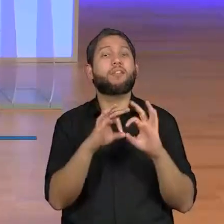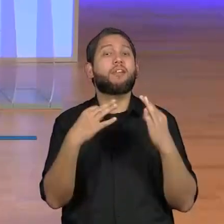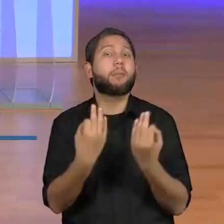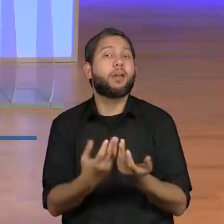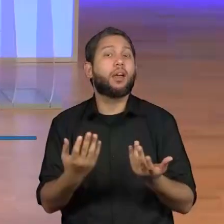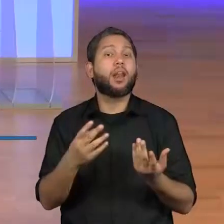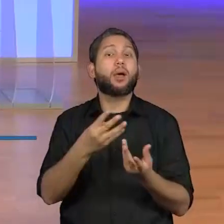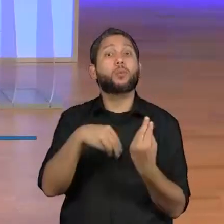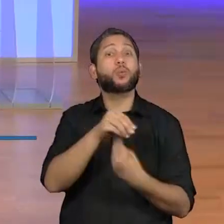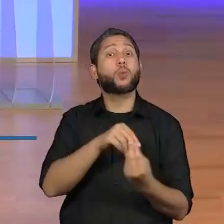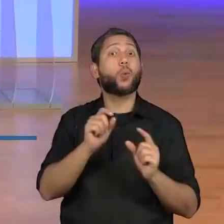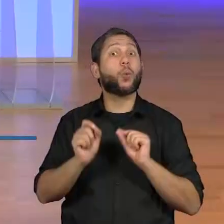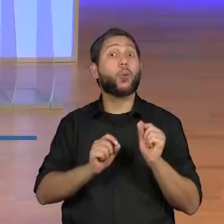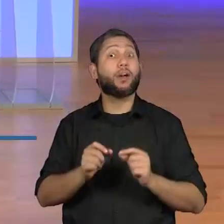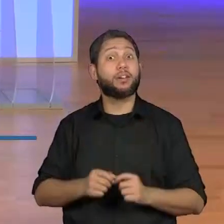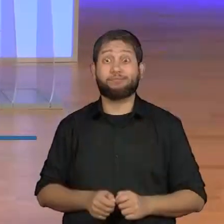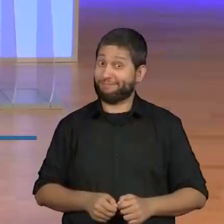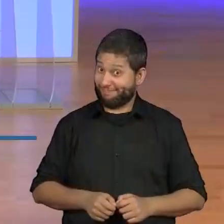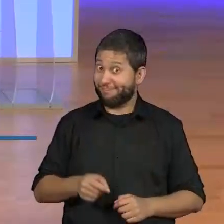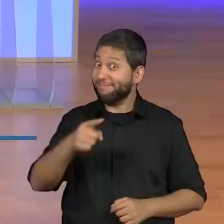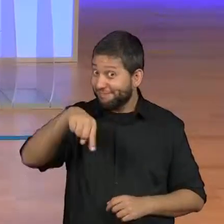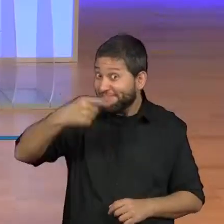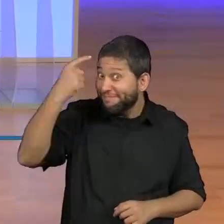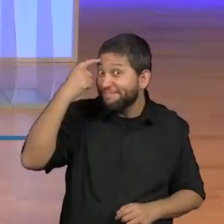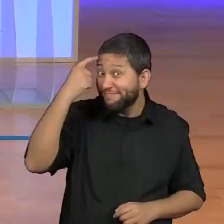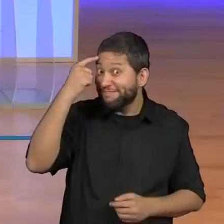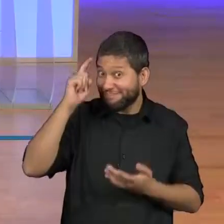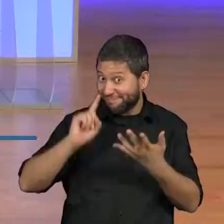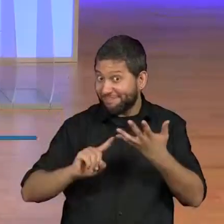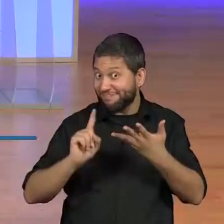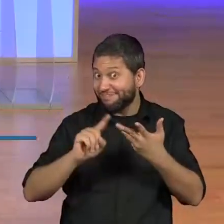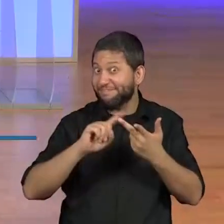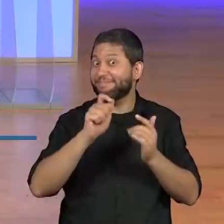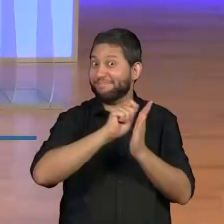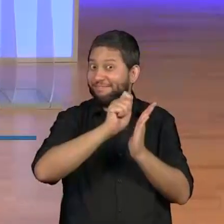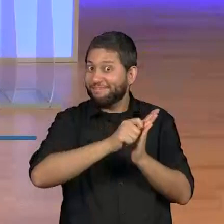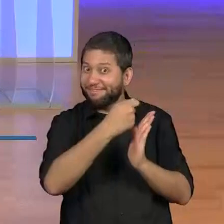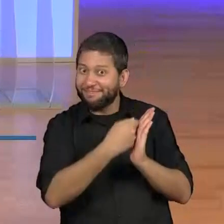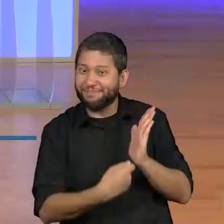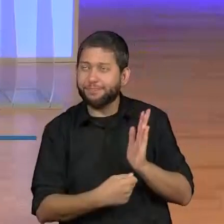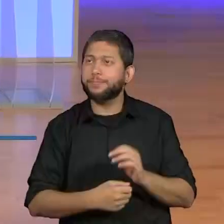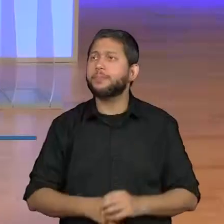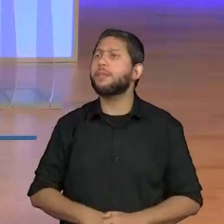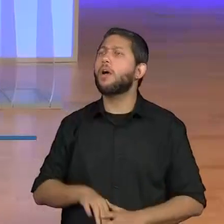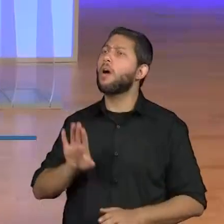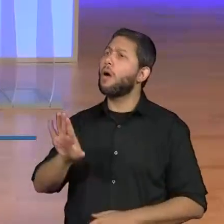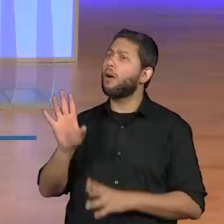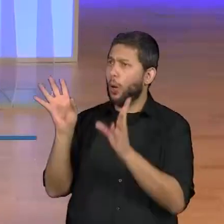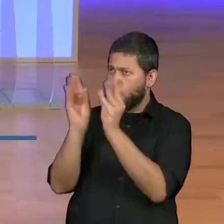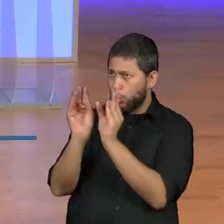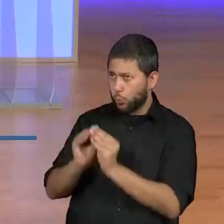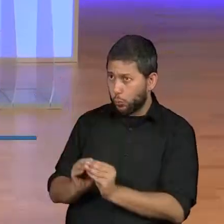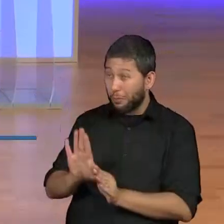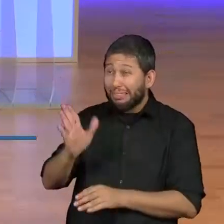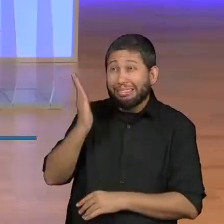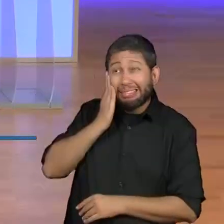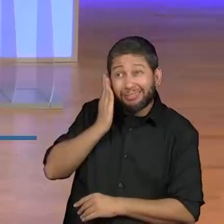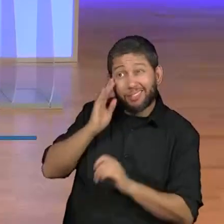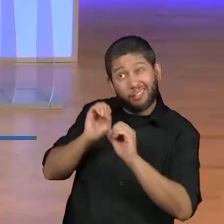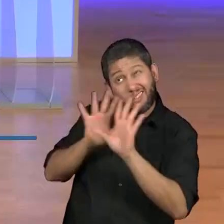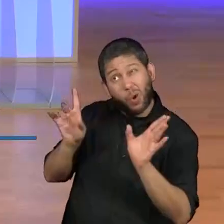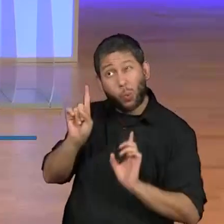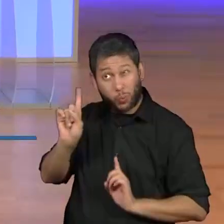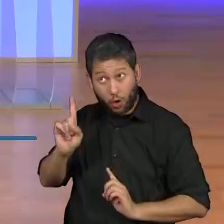família? Legal. Boa coisa para se pensar, hein, professora? Boa coisa. Pro, eu acho que assim, só fazendo um resumão, então, deixa eu ver se eu entendi